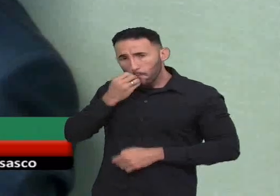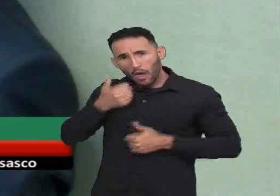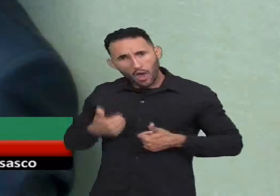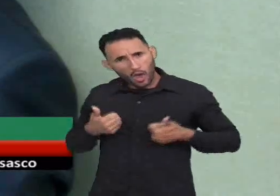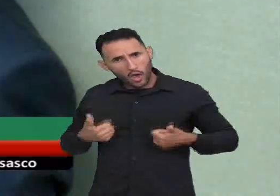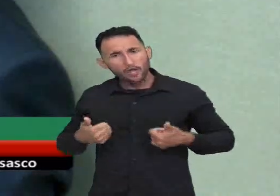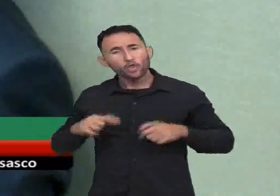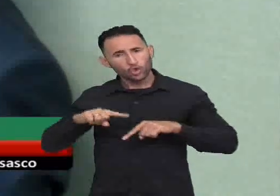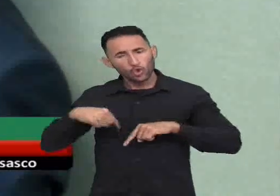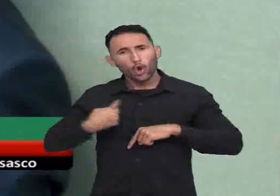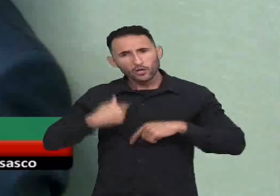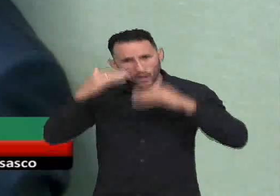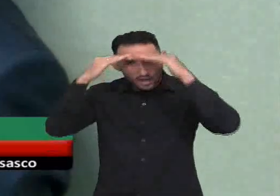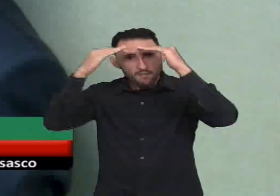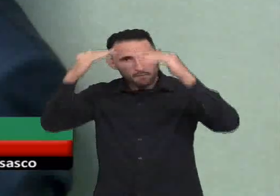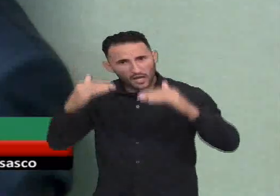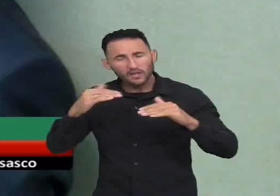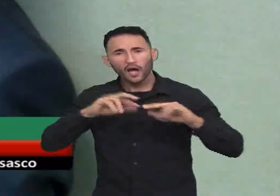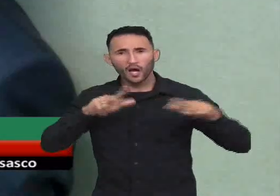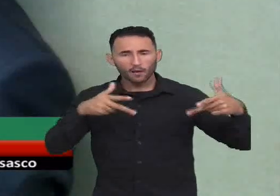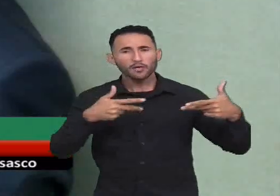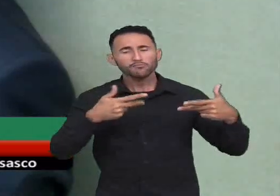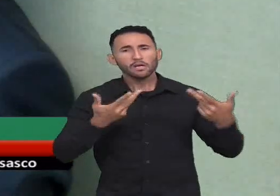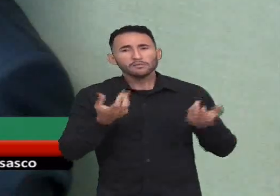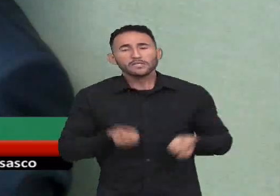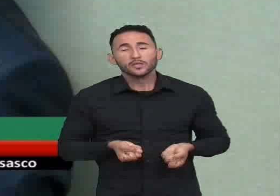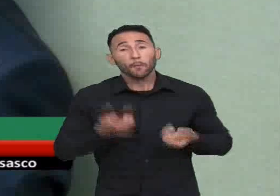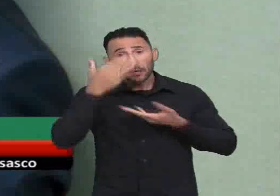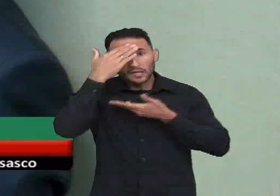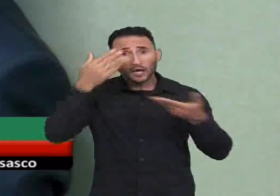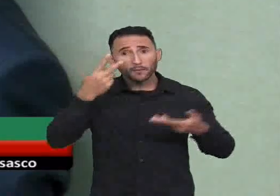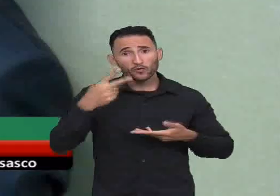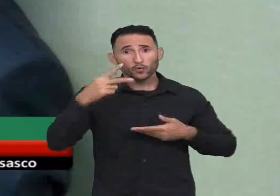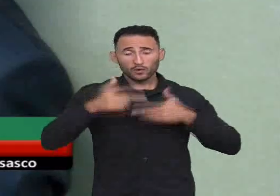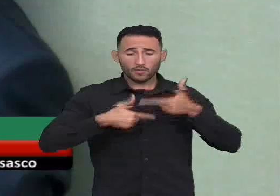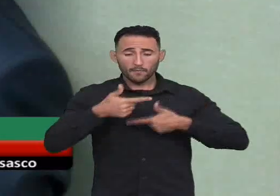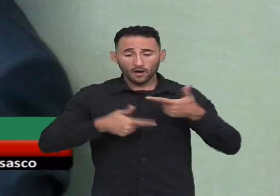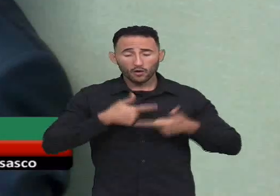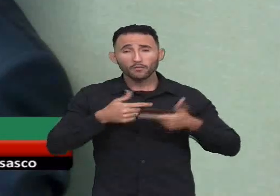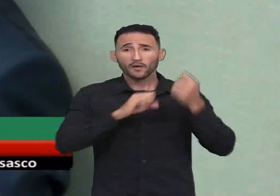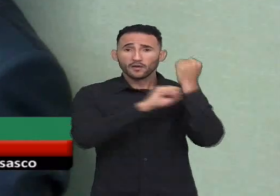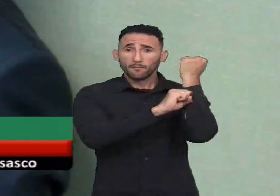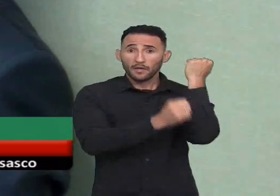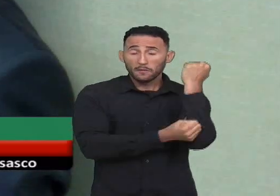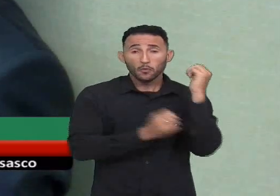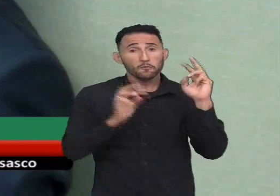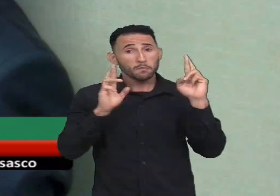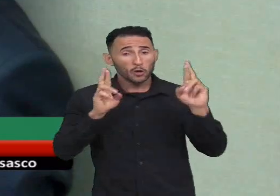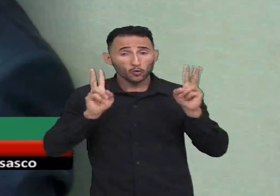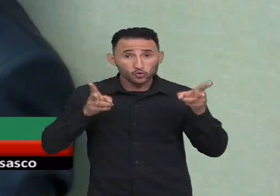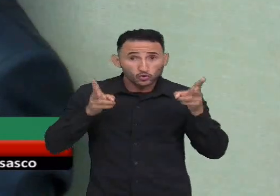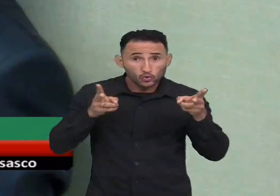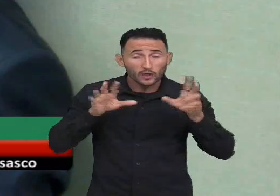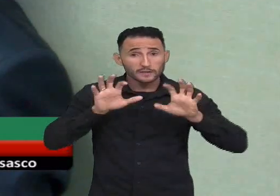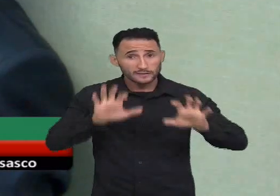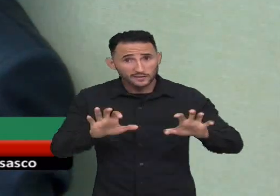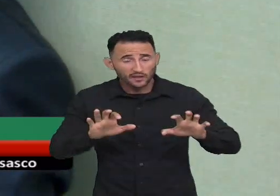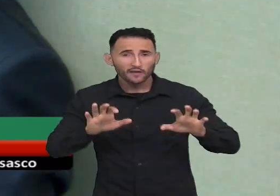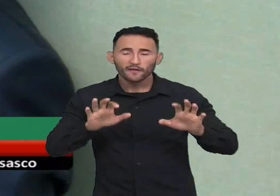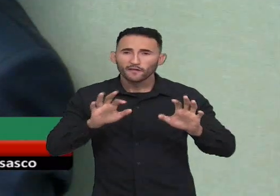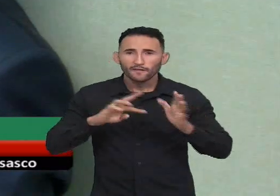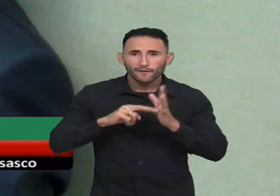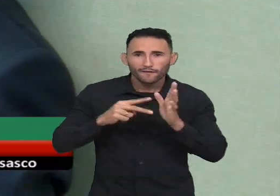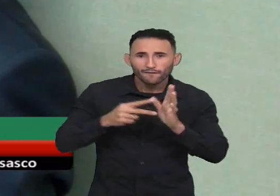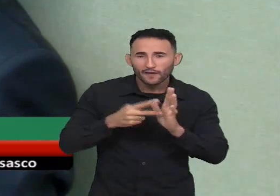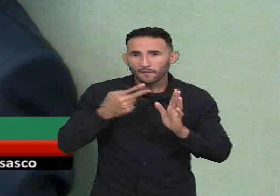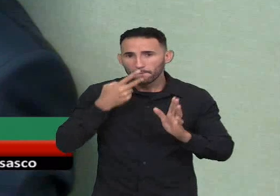que nós respeitamos o senhor, essa casa. Muito obrigado pelo trabalho da Sabesp e espero que continue a mesma coisa. Não é que saiu um